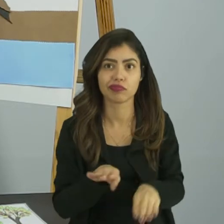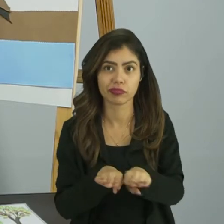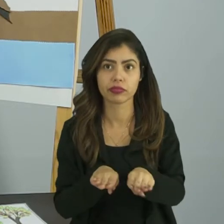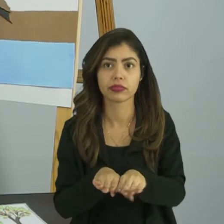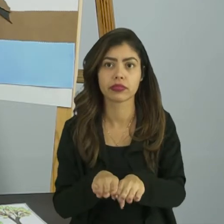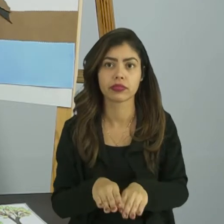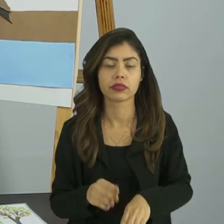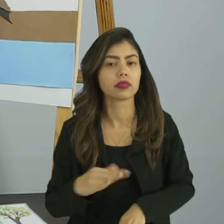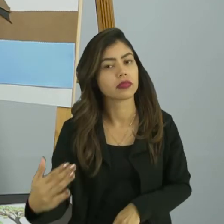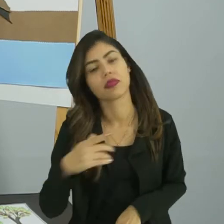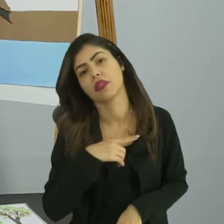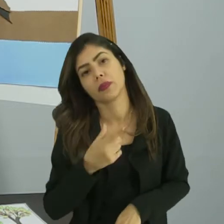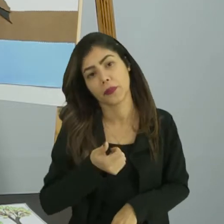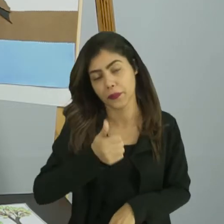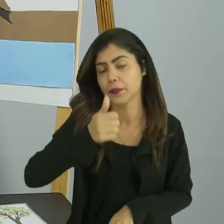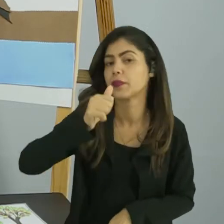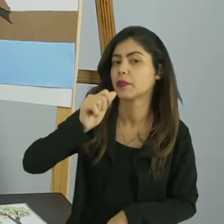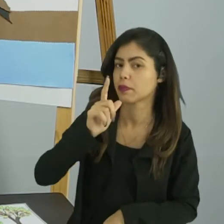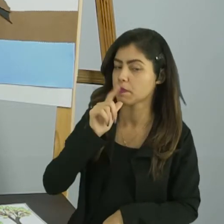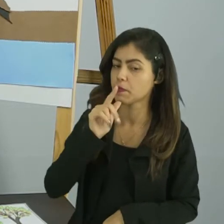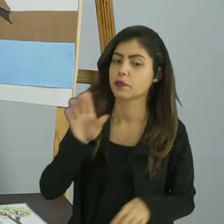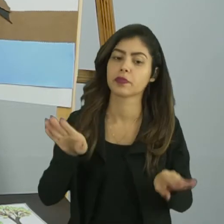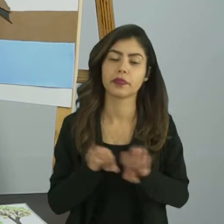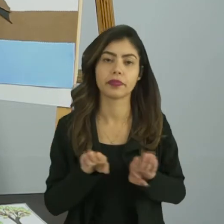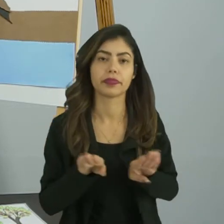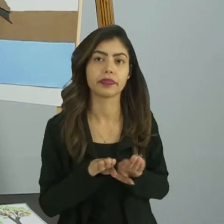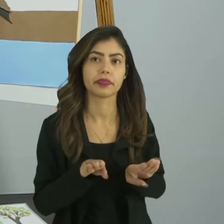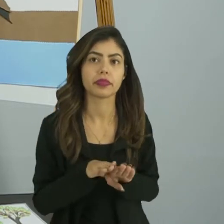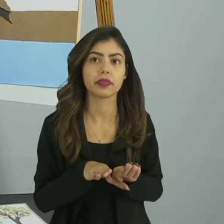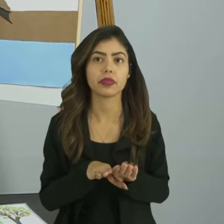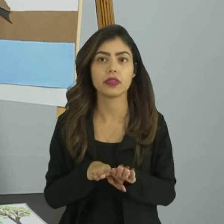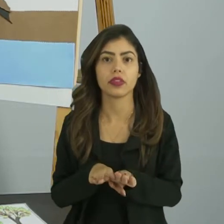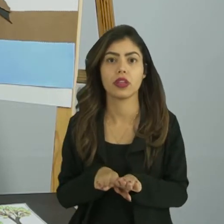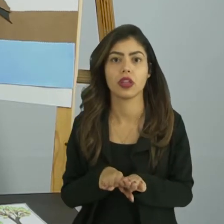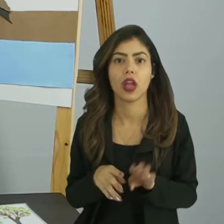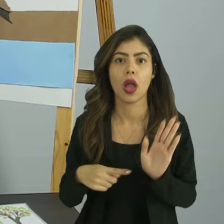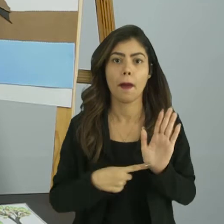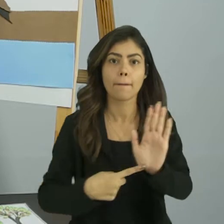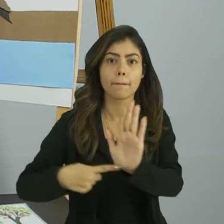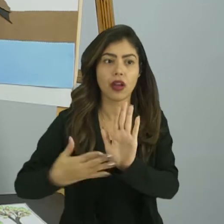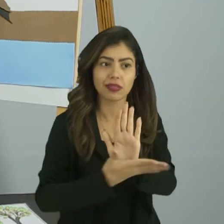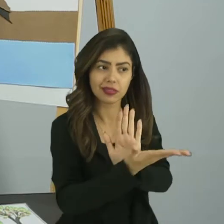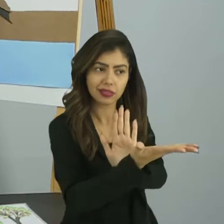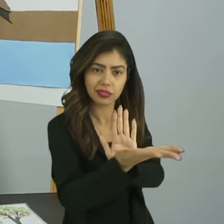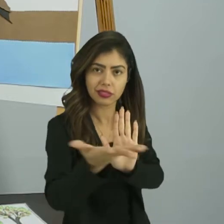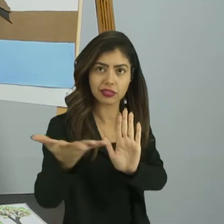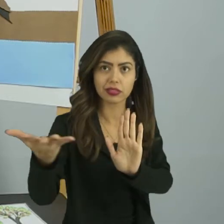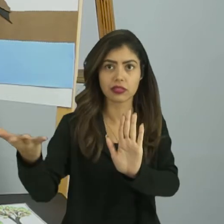nós não tomamos água, nós ficamos expostos a